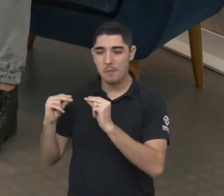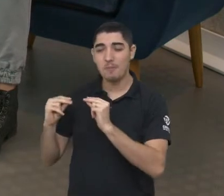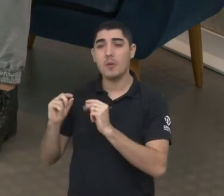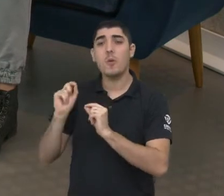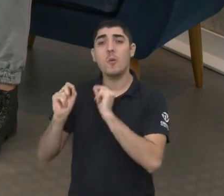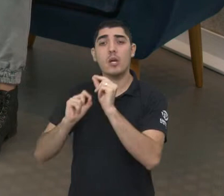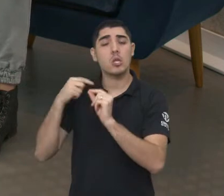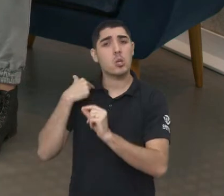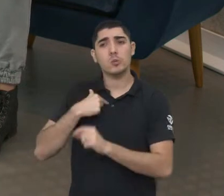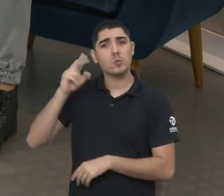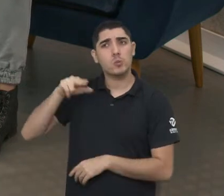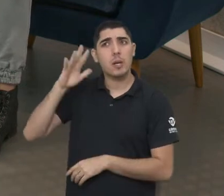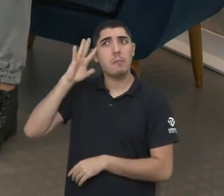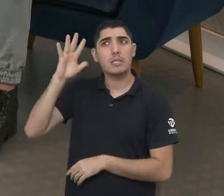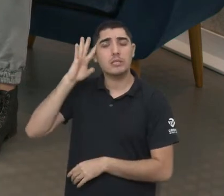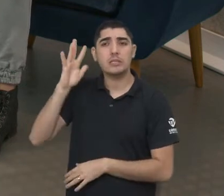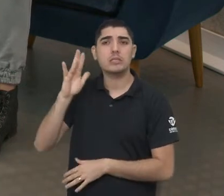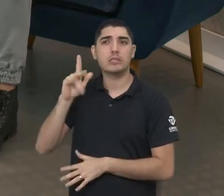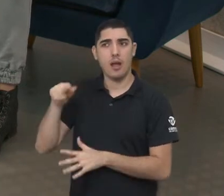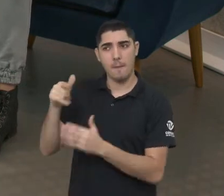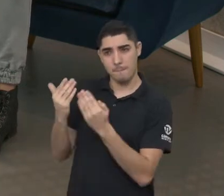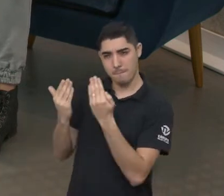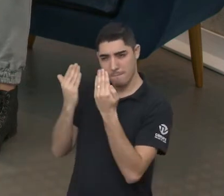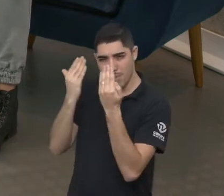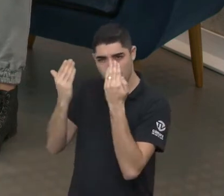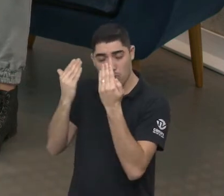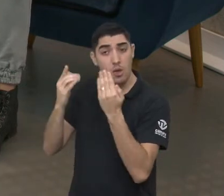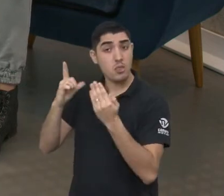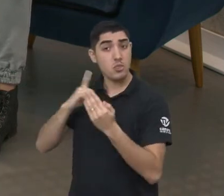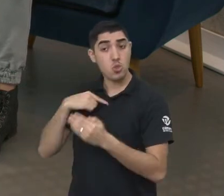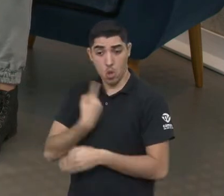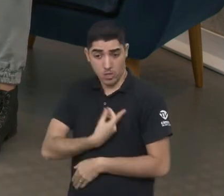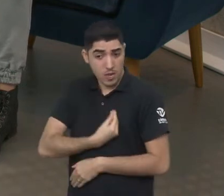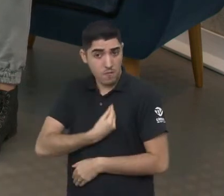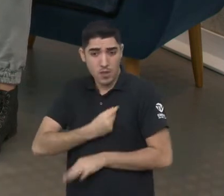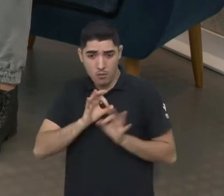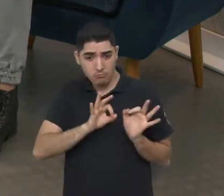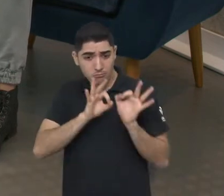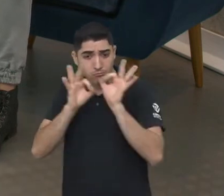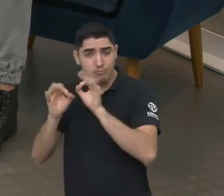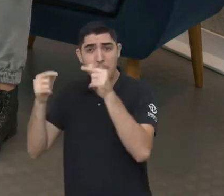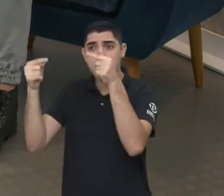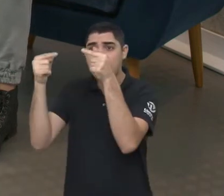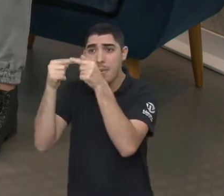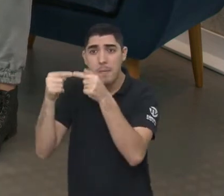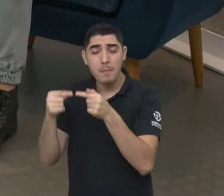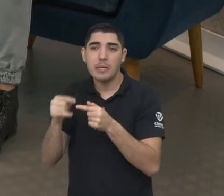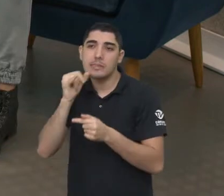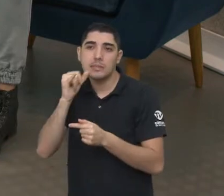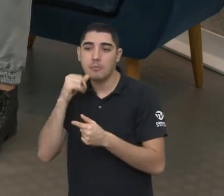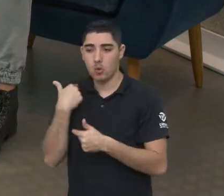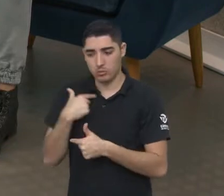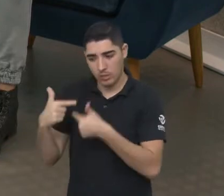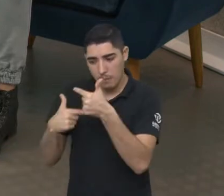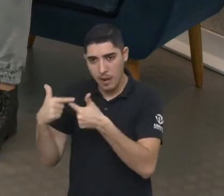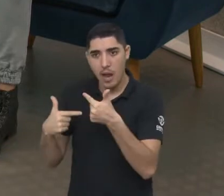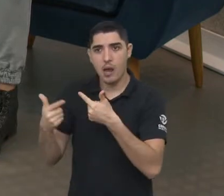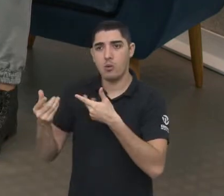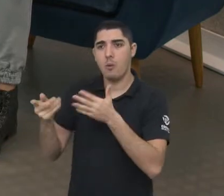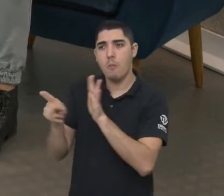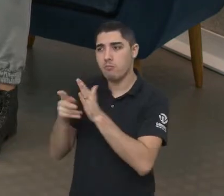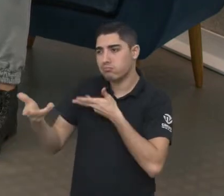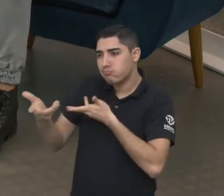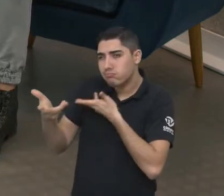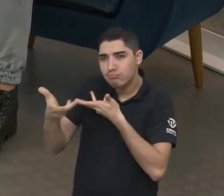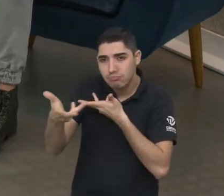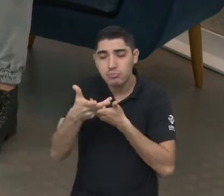que justamente a gente não imagina que a psicologia ela vai estar em todas as partes da nossa vida, né, influenciando aí o nosso trabalho, as nossas